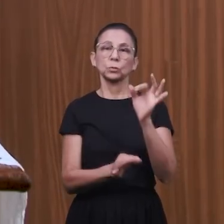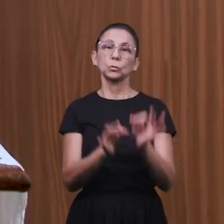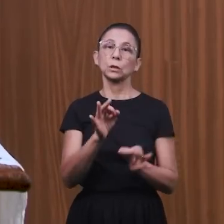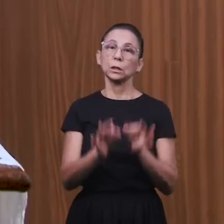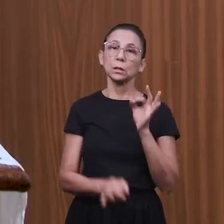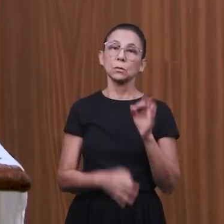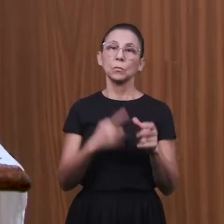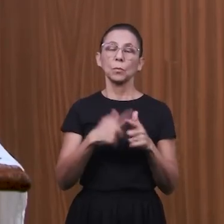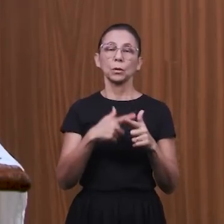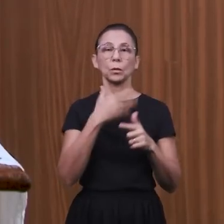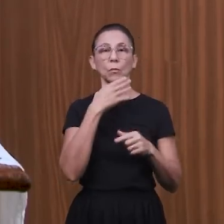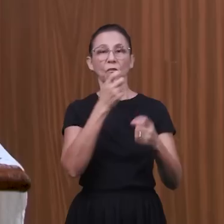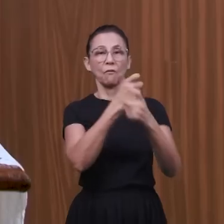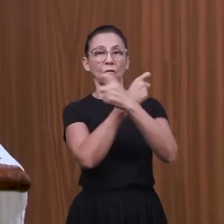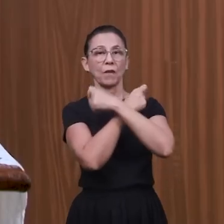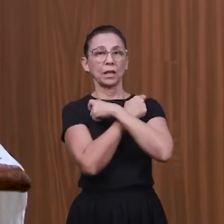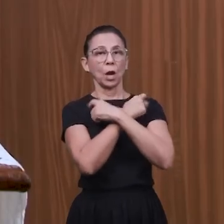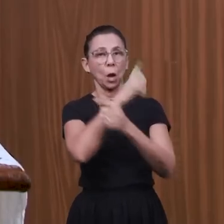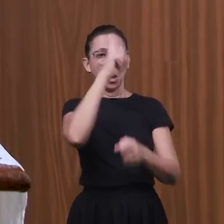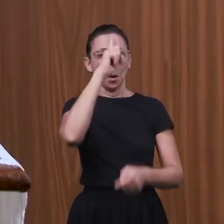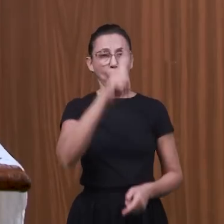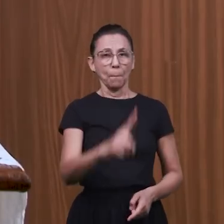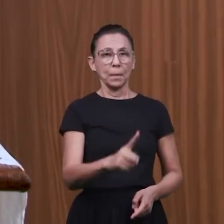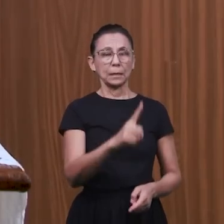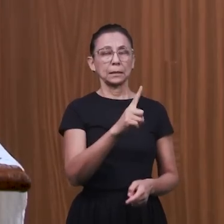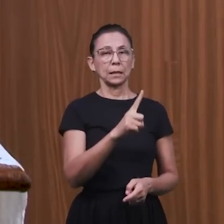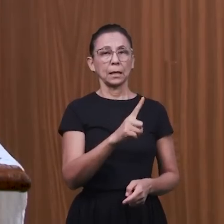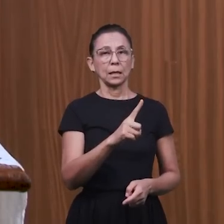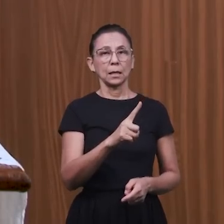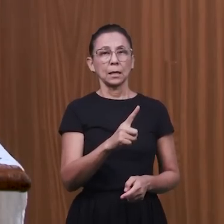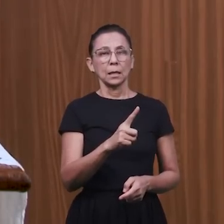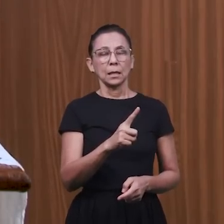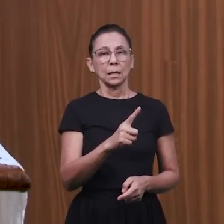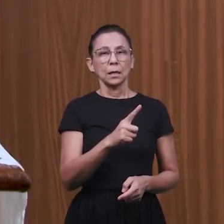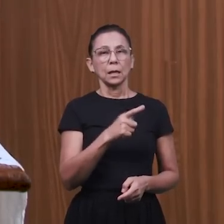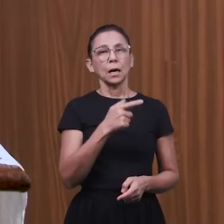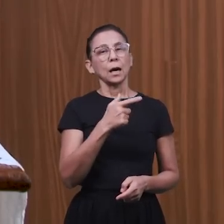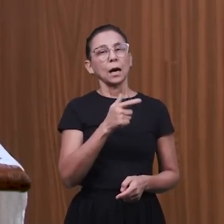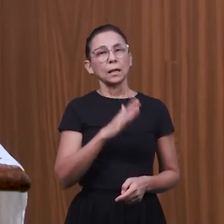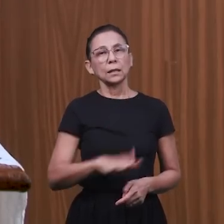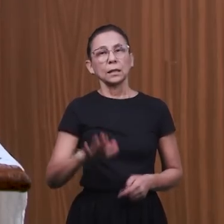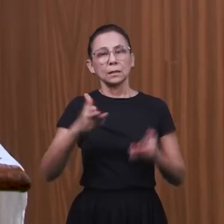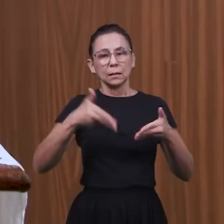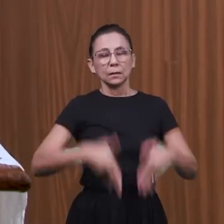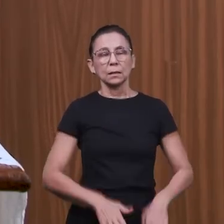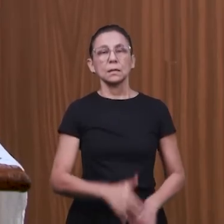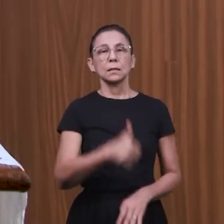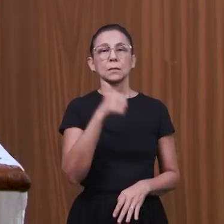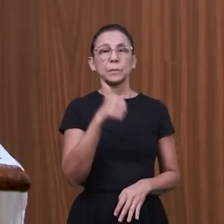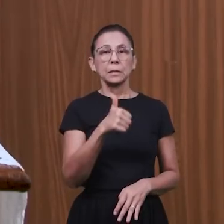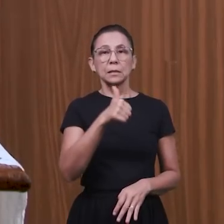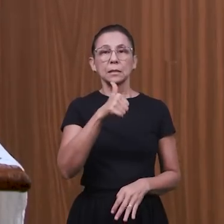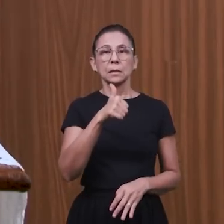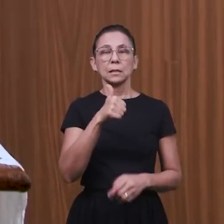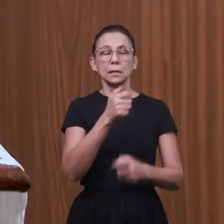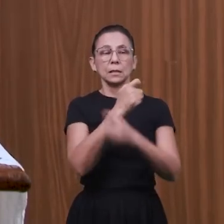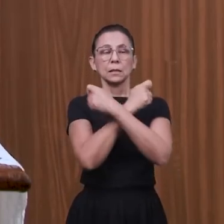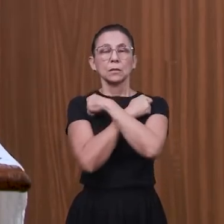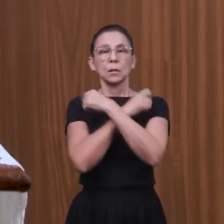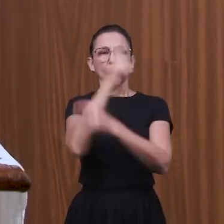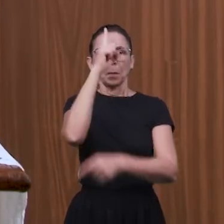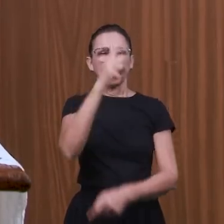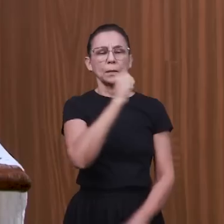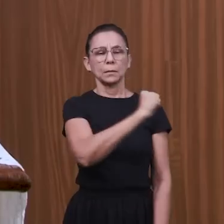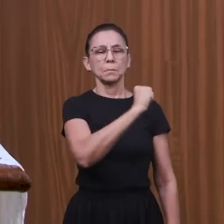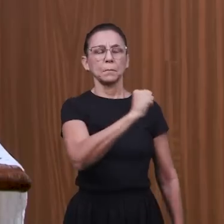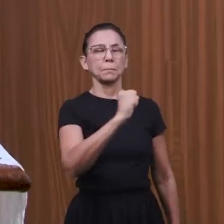primogênitos. Jesus, quando Herodes soube do nascimento daquele que seria o Salvador, porque